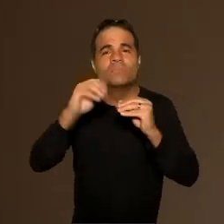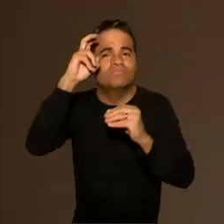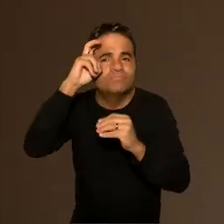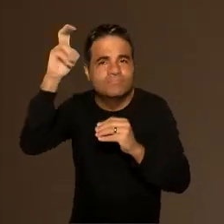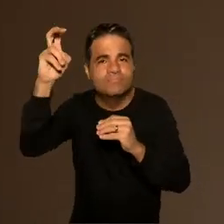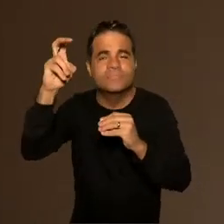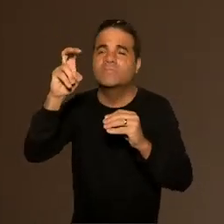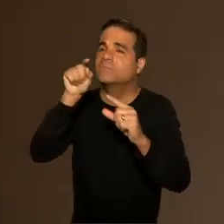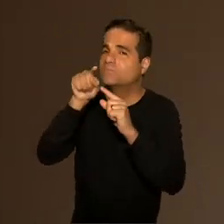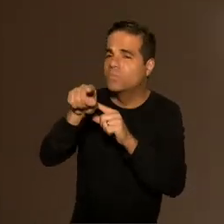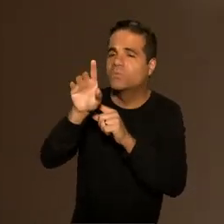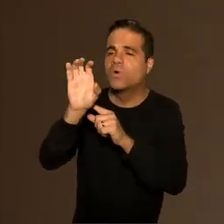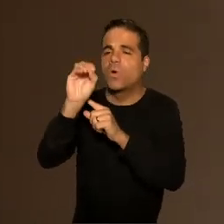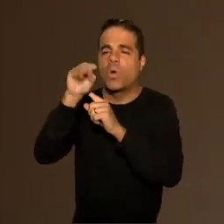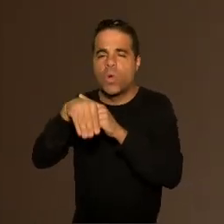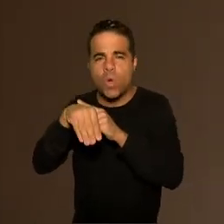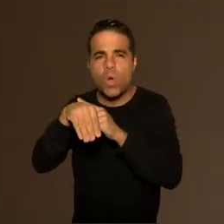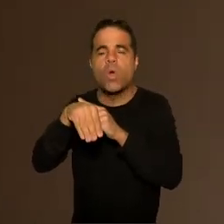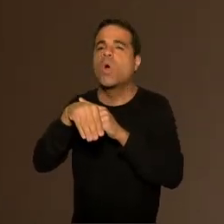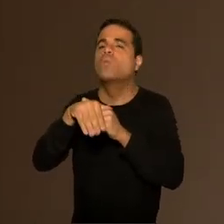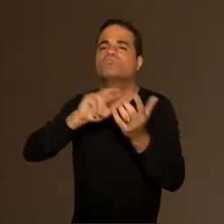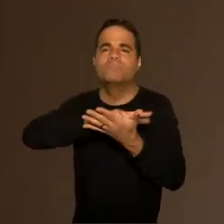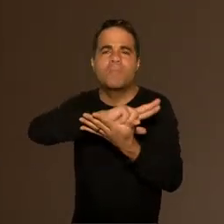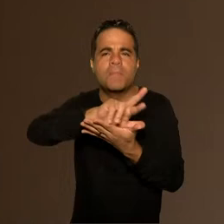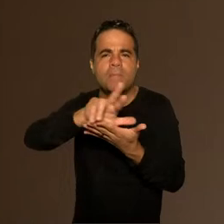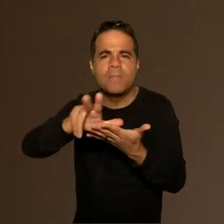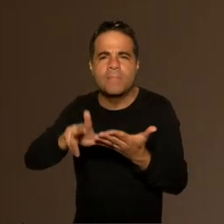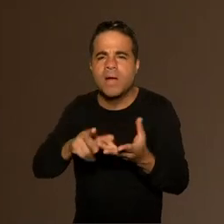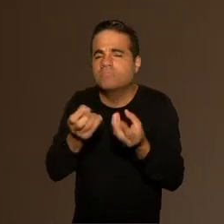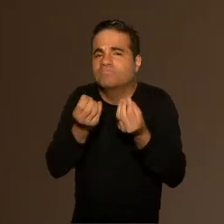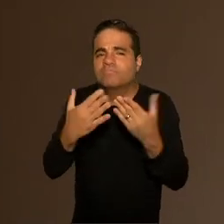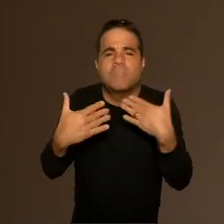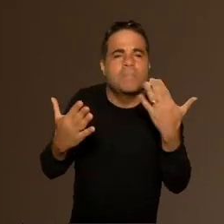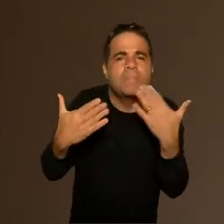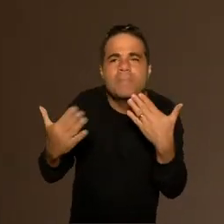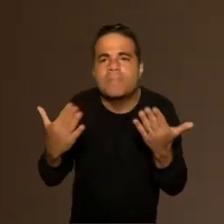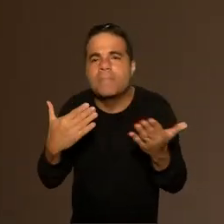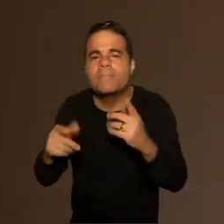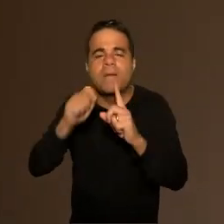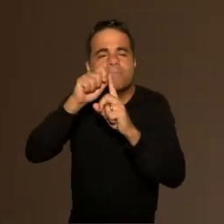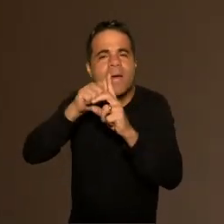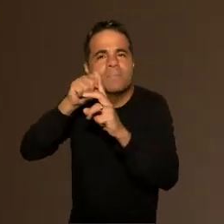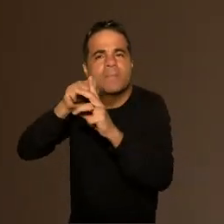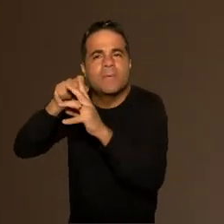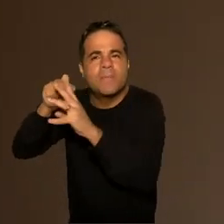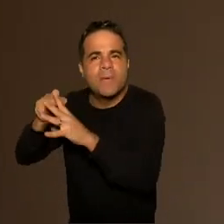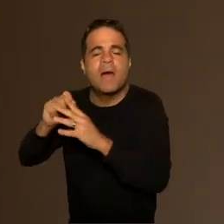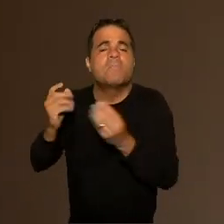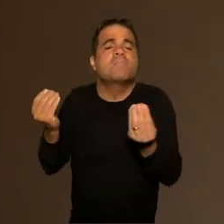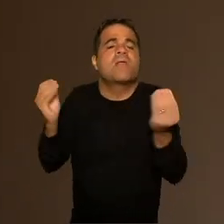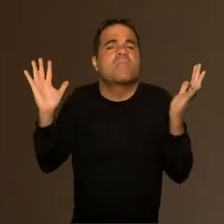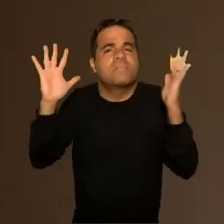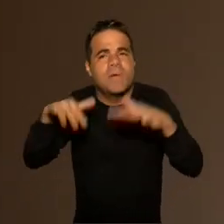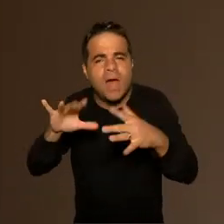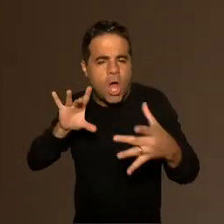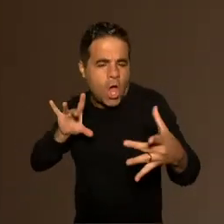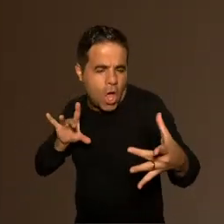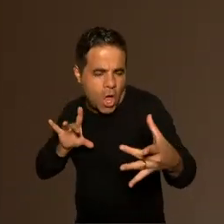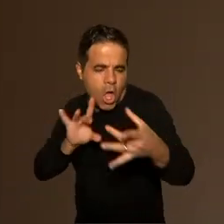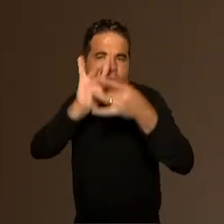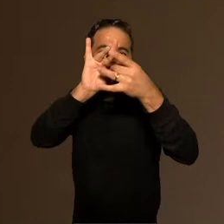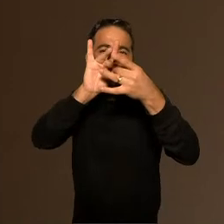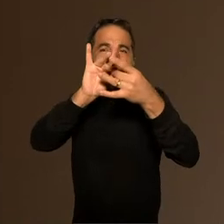inteligência.com que é um projeto multilinguístico que promove esses bate-papos mensais pra gente se conectar